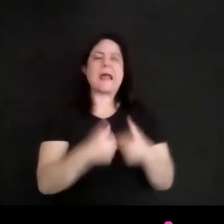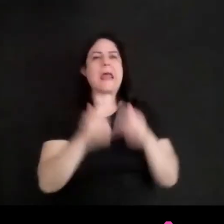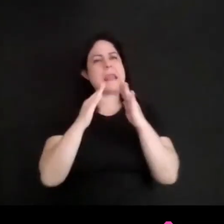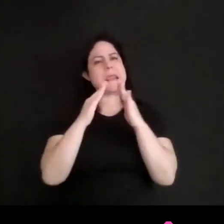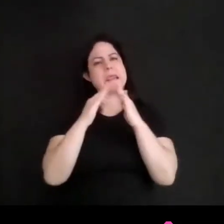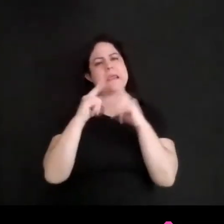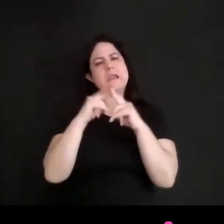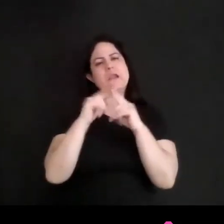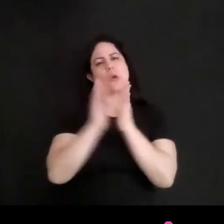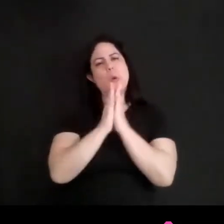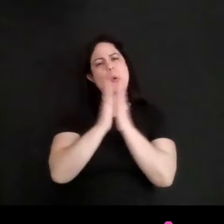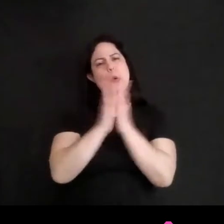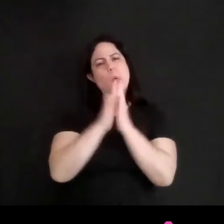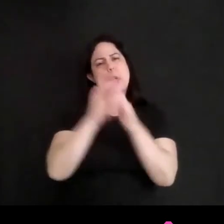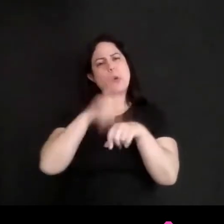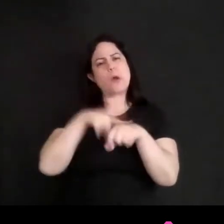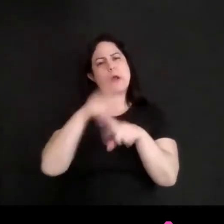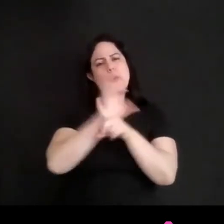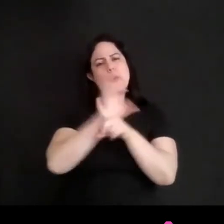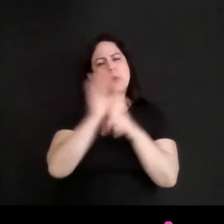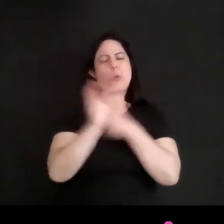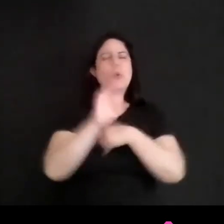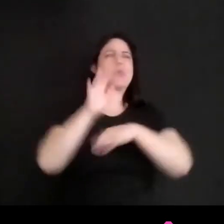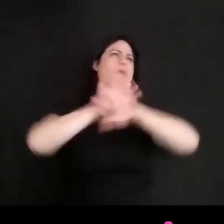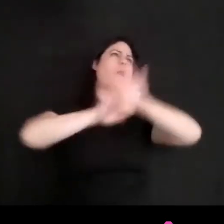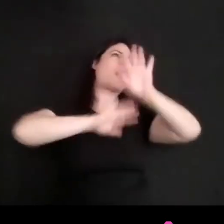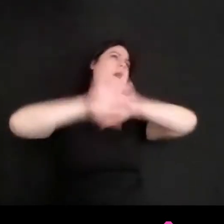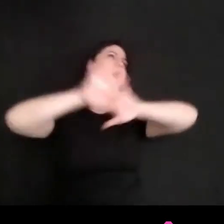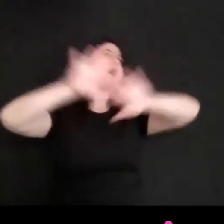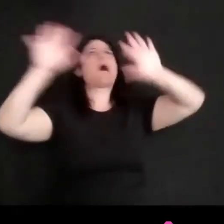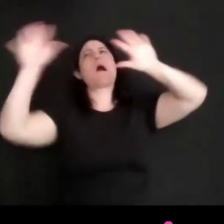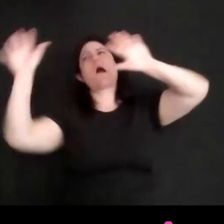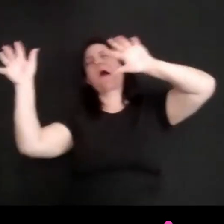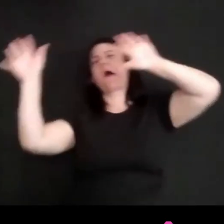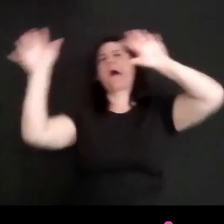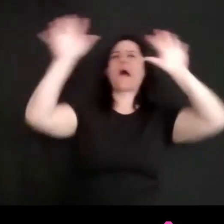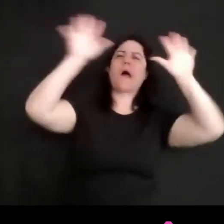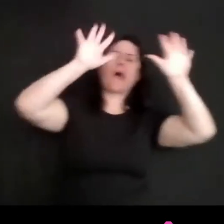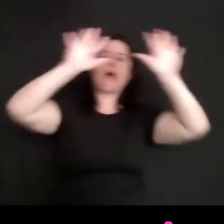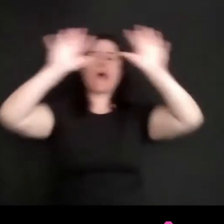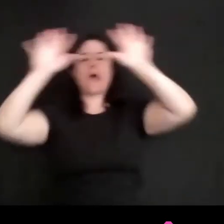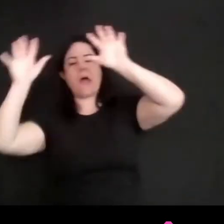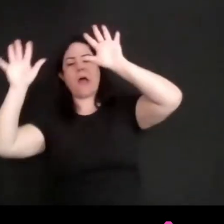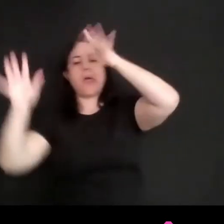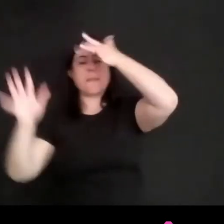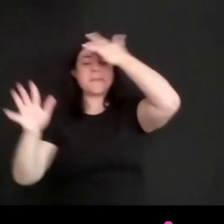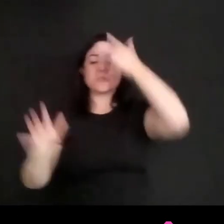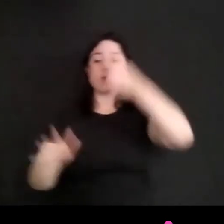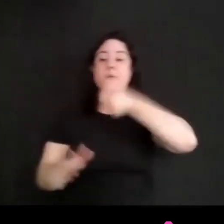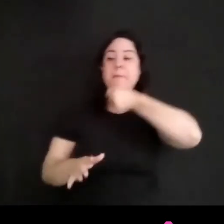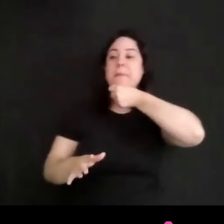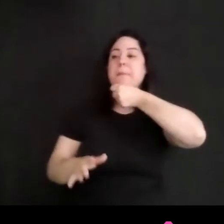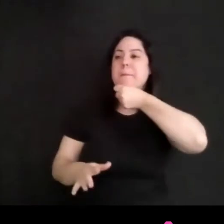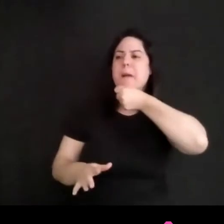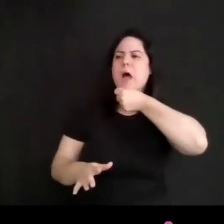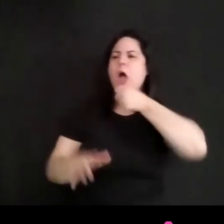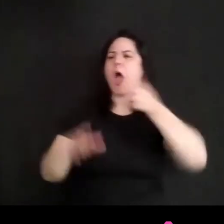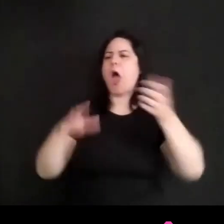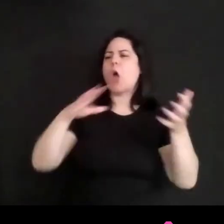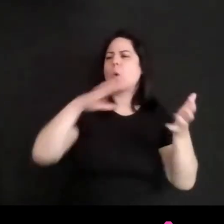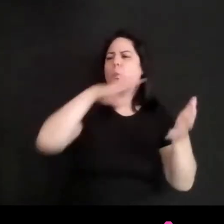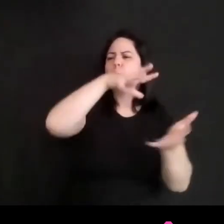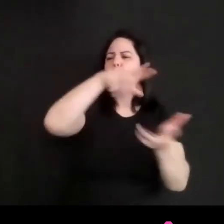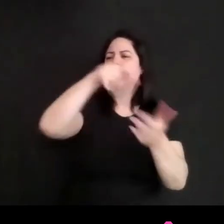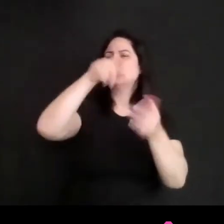Na hora do culto, todo mundo com a mão levantada, clamando. E aí alguém pega o microfone e diz assim: no mundo espiritual,